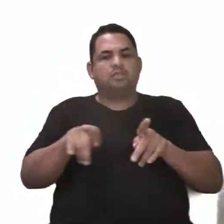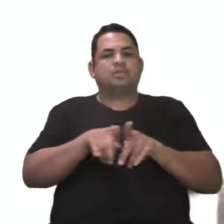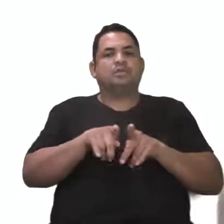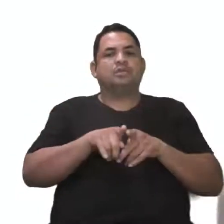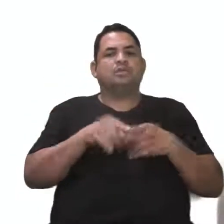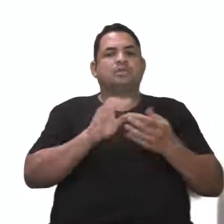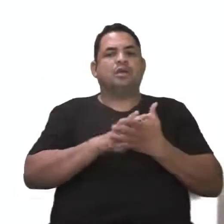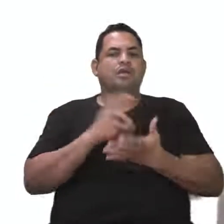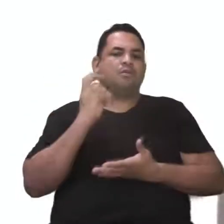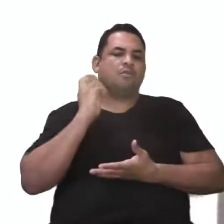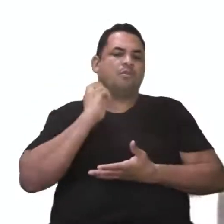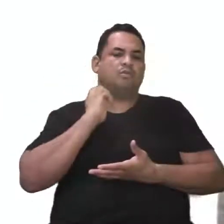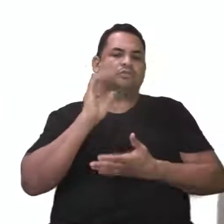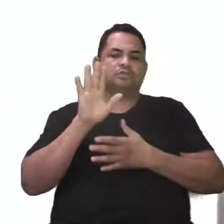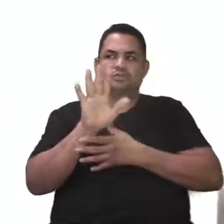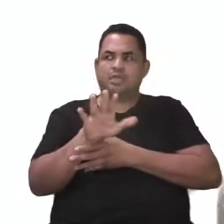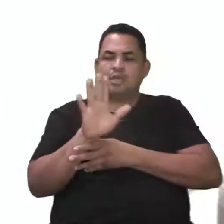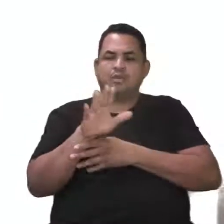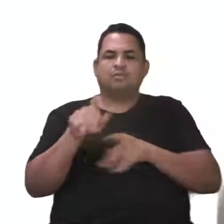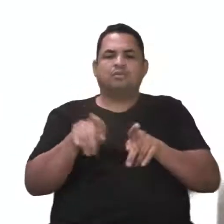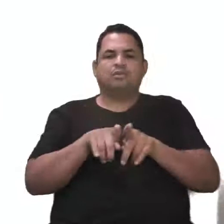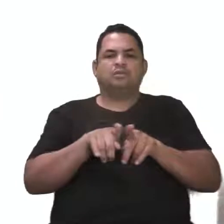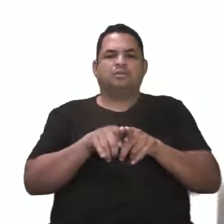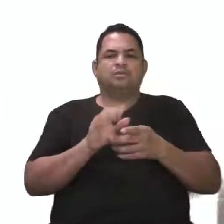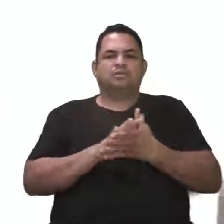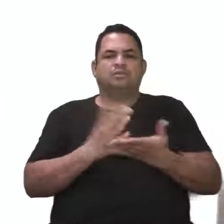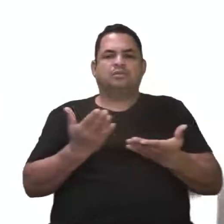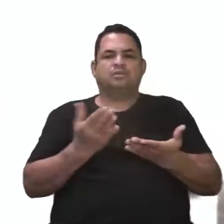baleinha. Tem gente que acha que nem